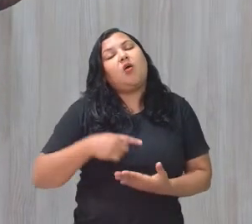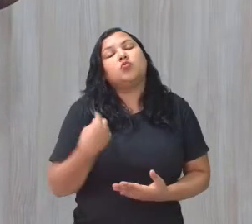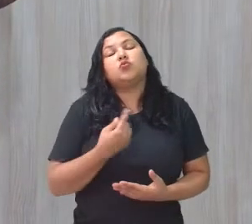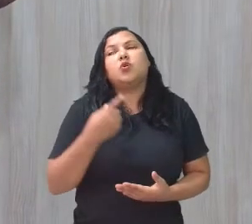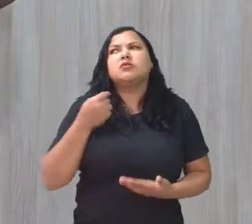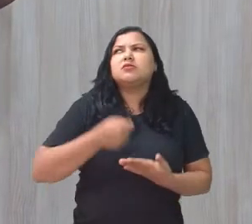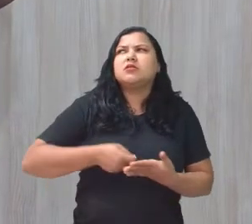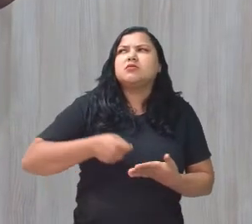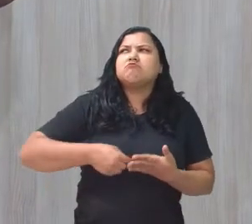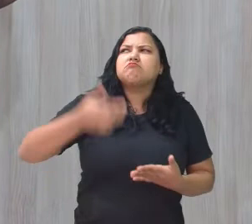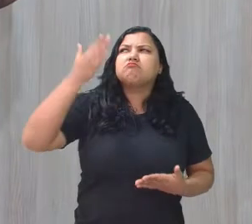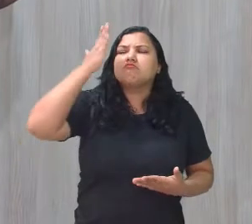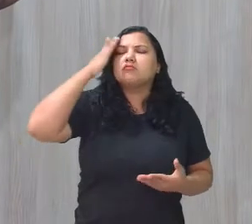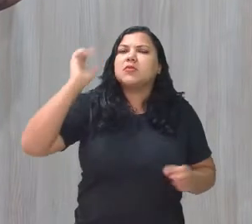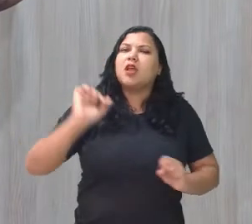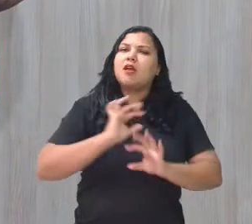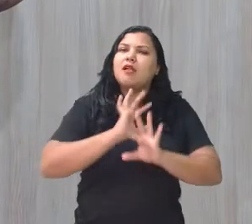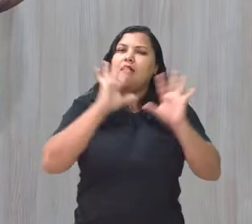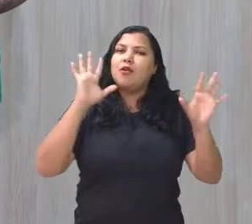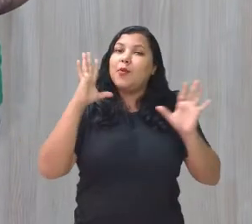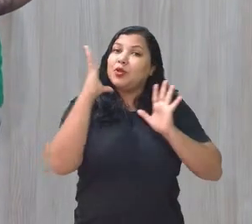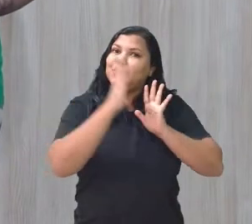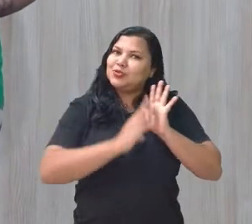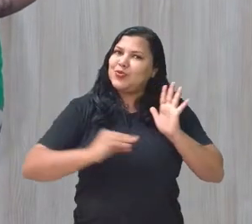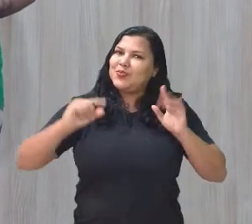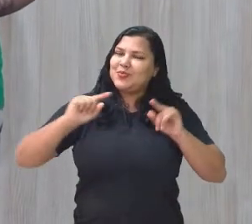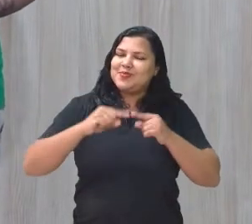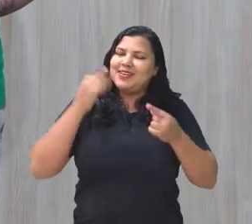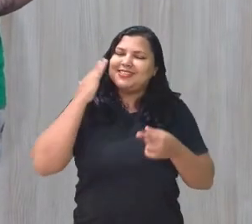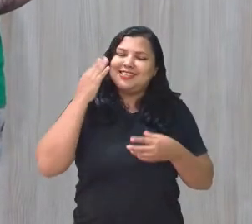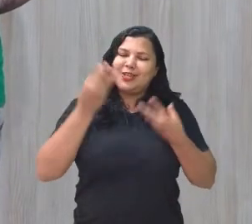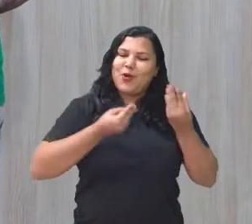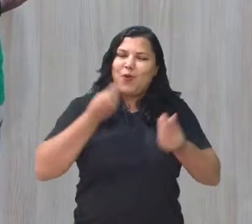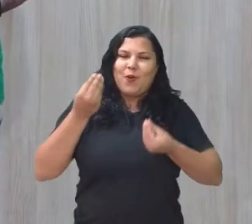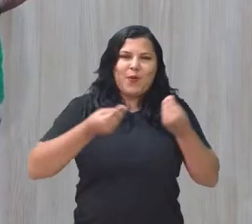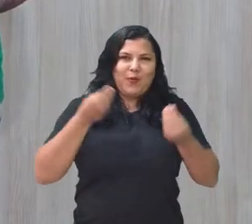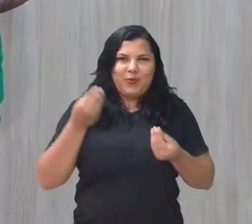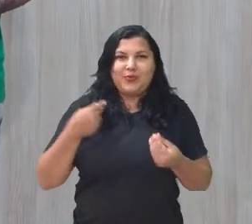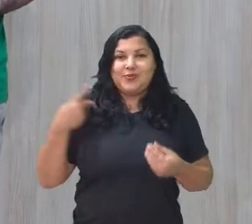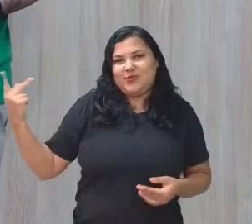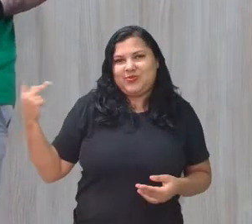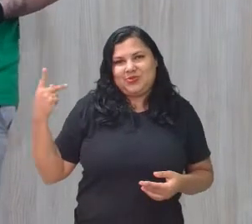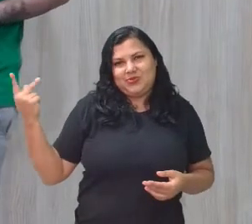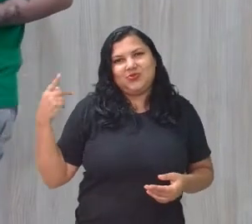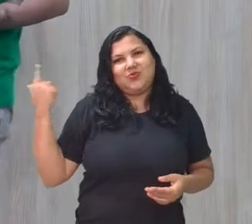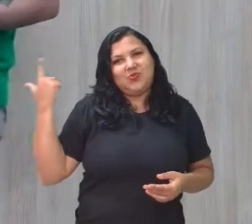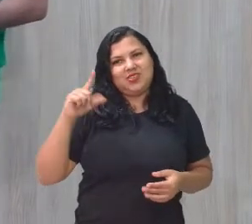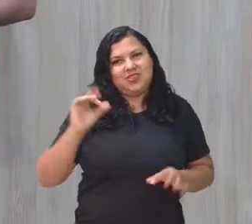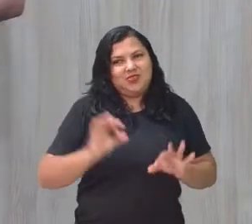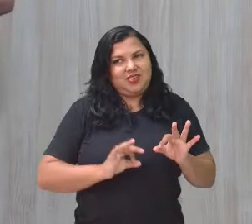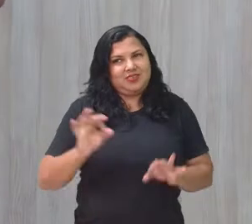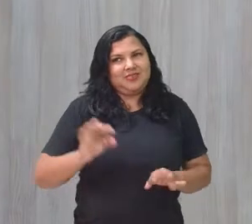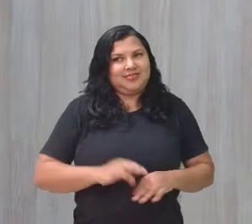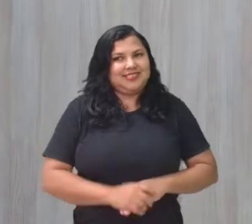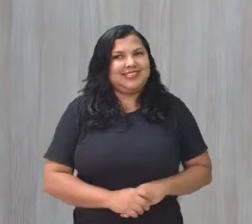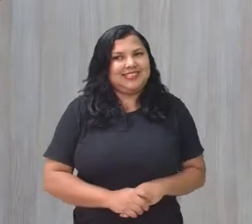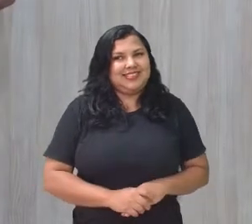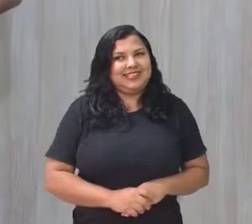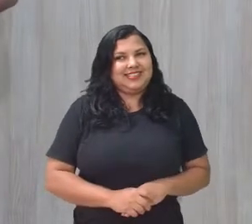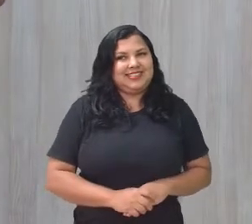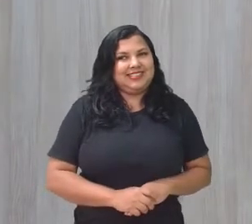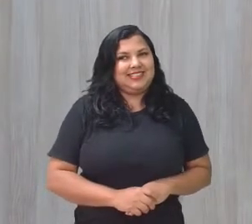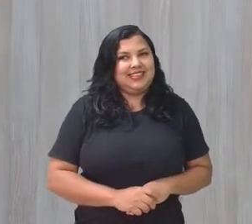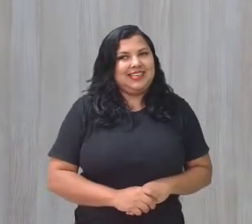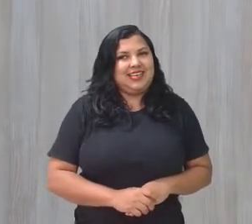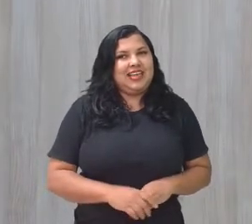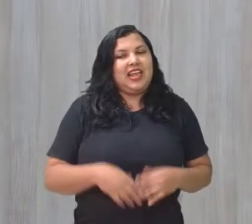que a gente faça dessa mesma forma, mas a gente compreenda de onde é que vem. E a partir daí a gente começa a fazer. Carol matou a charada, né? Ou seja,